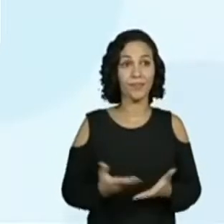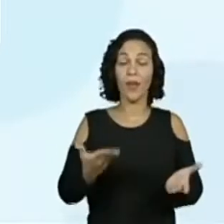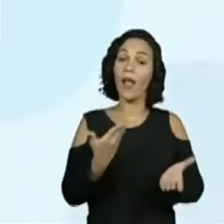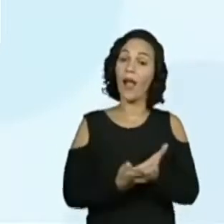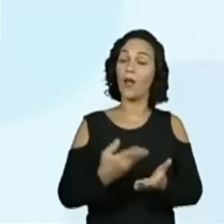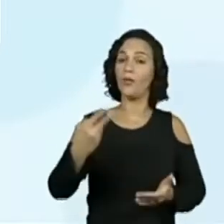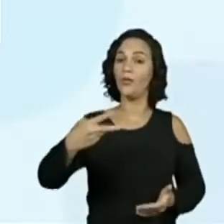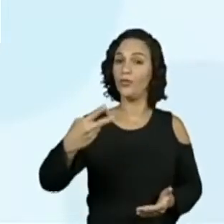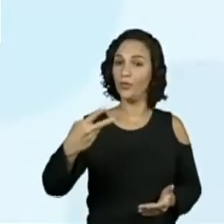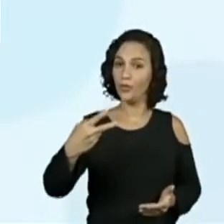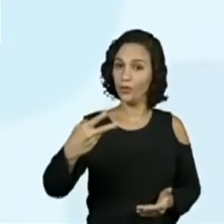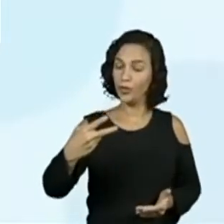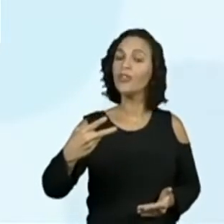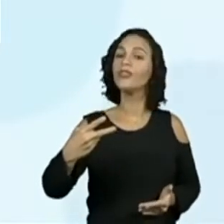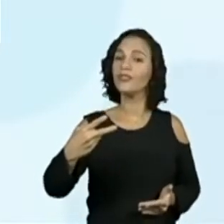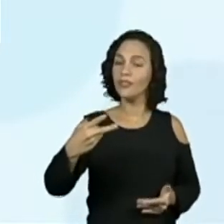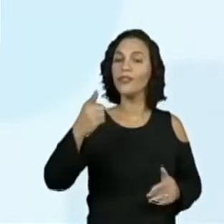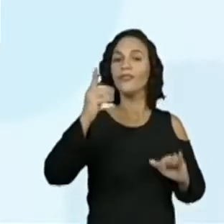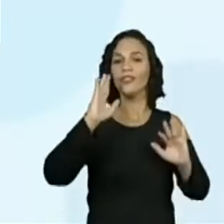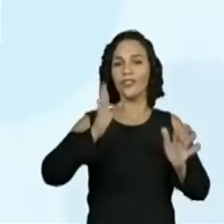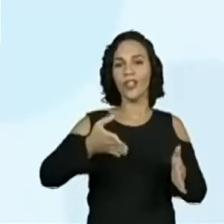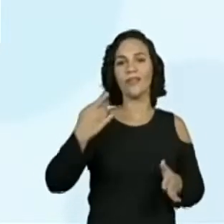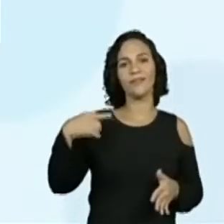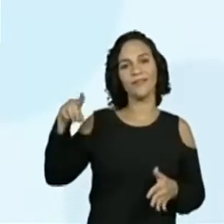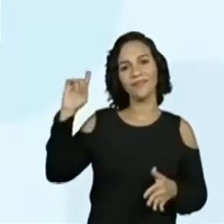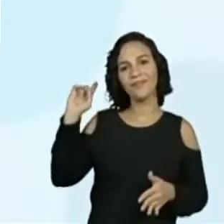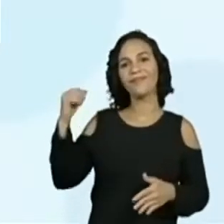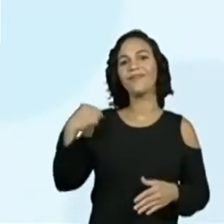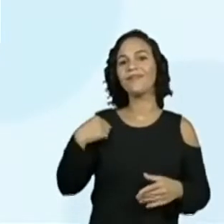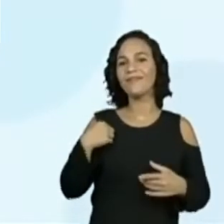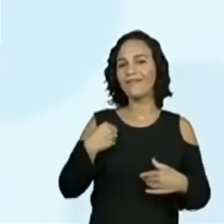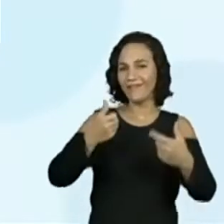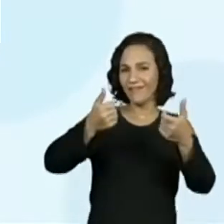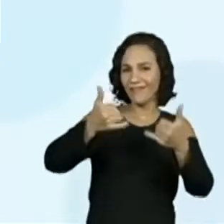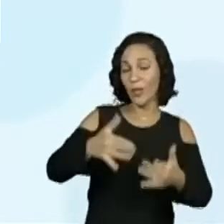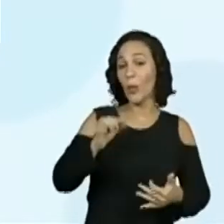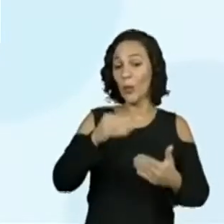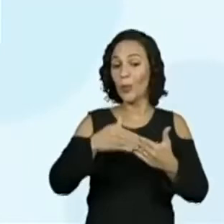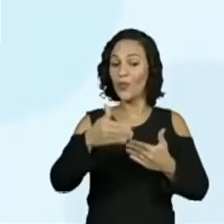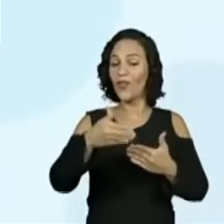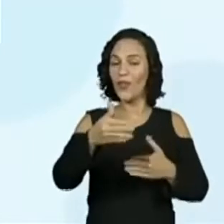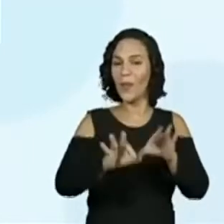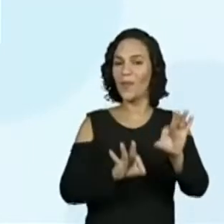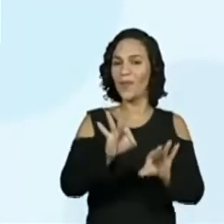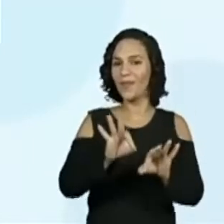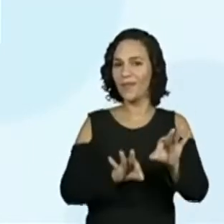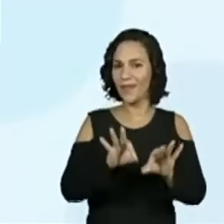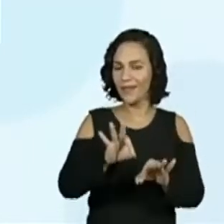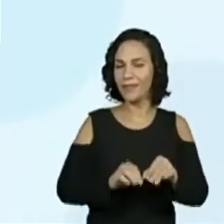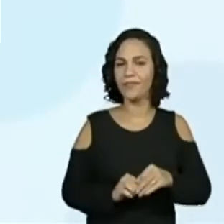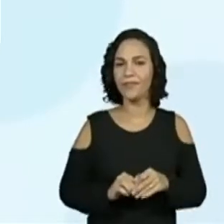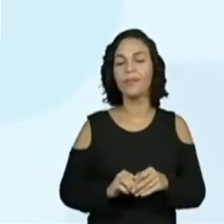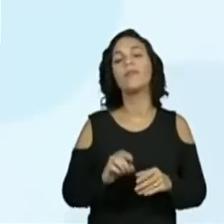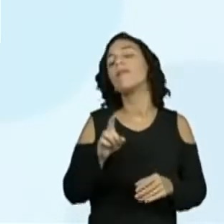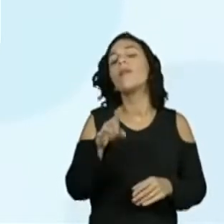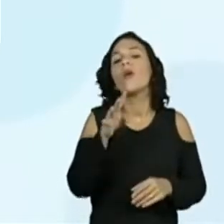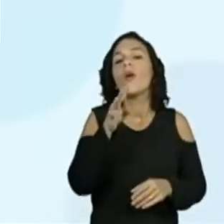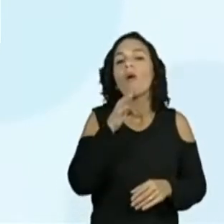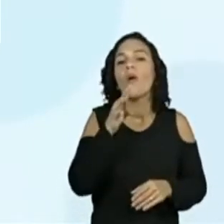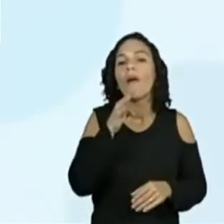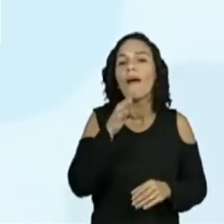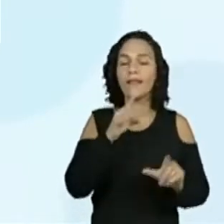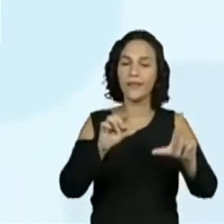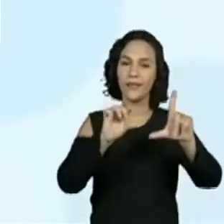aula, vocês já tinham tido um spoiler ontem do que viria. É a aula conhecendo uma legenda. Agora